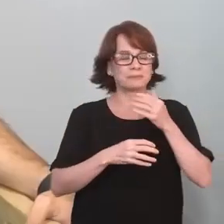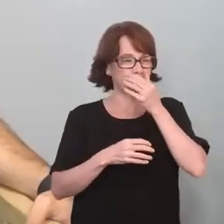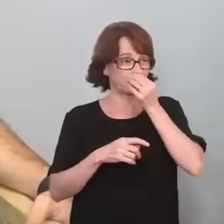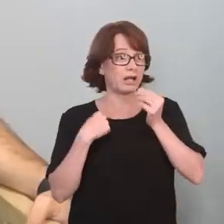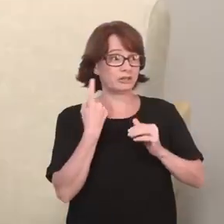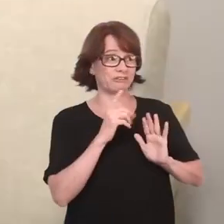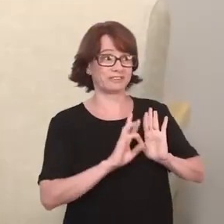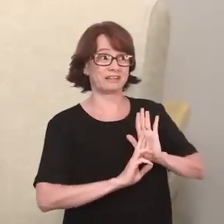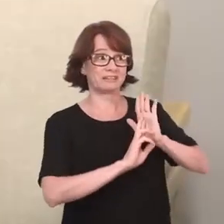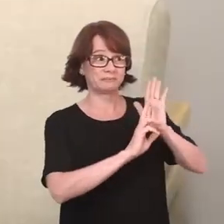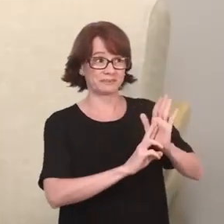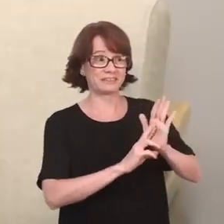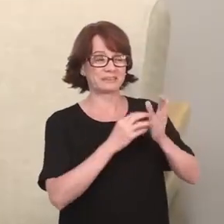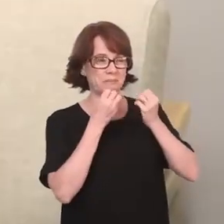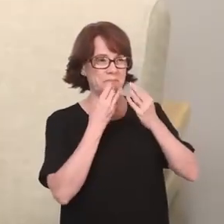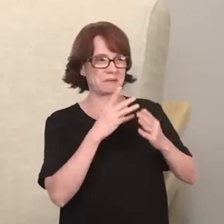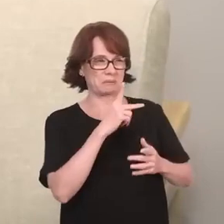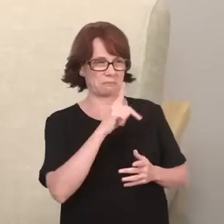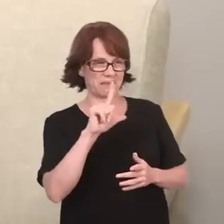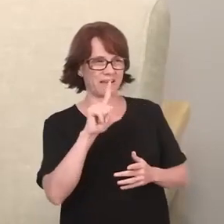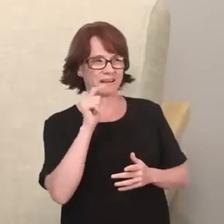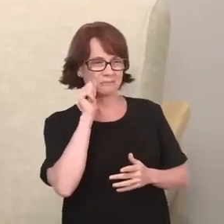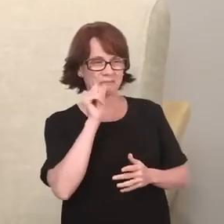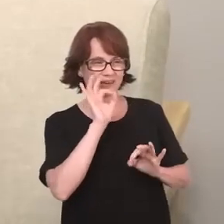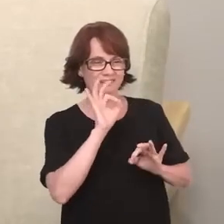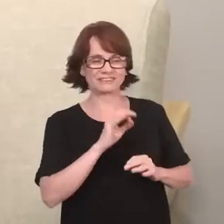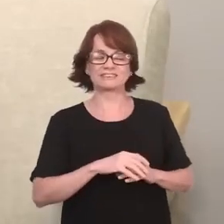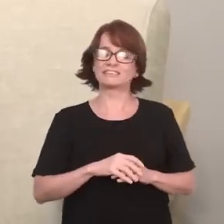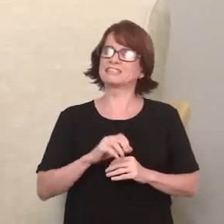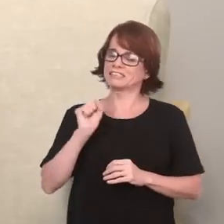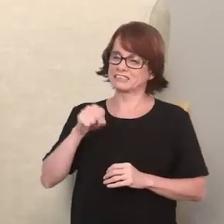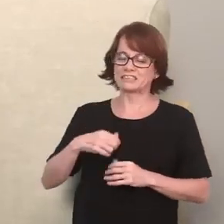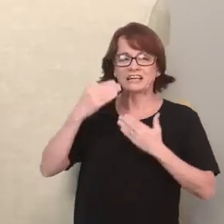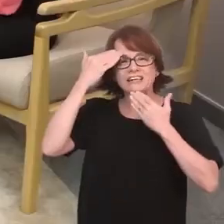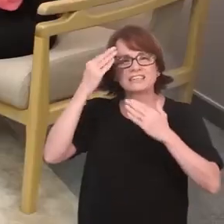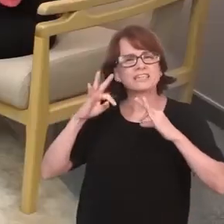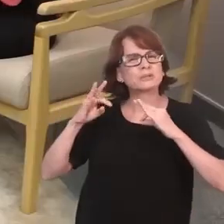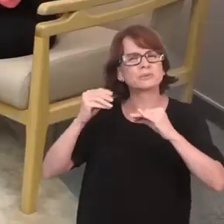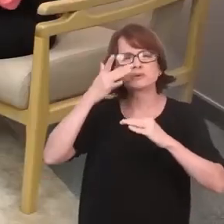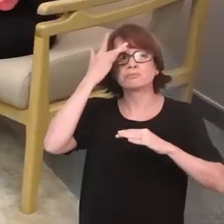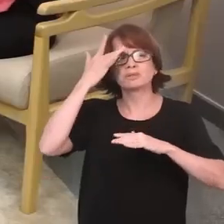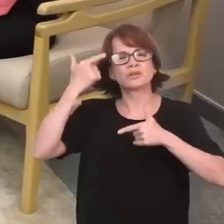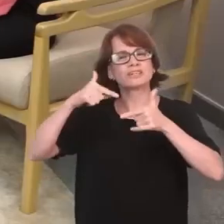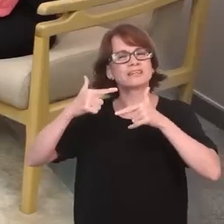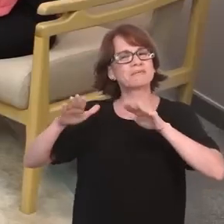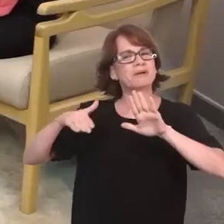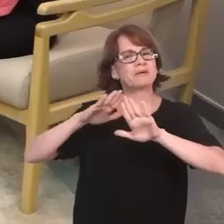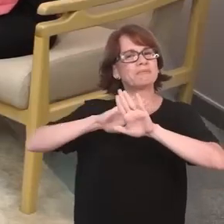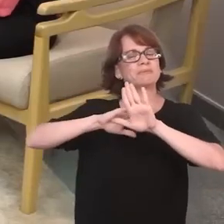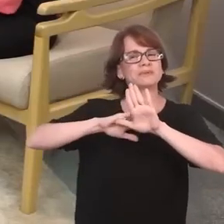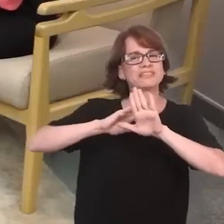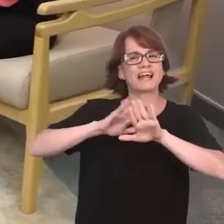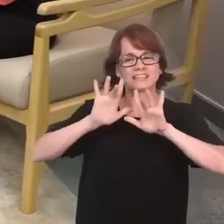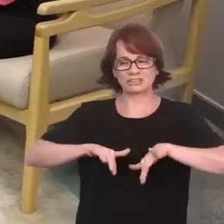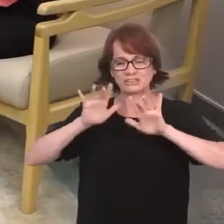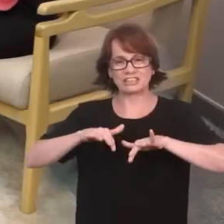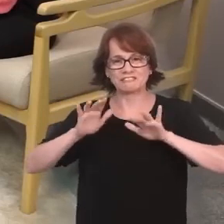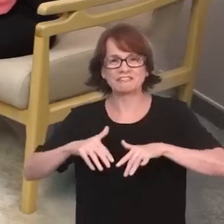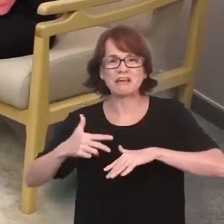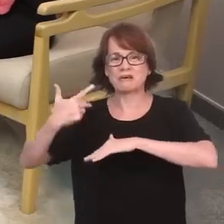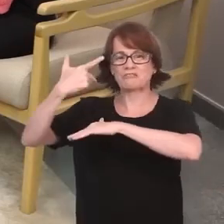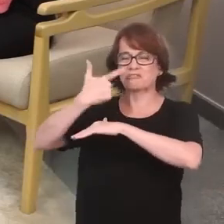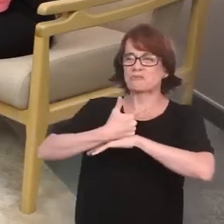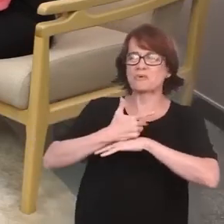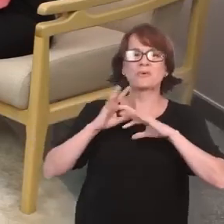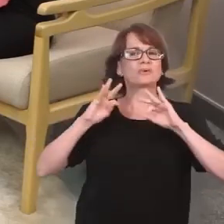representados, então, né? A toda a sua equipe maravilhosa que cuida aqui desse podcast, aos roteiristas, aqueles que dão os